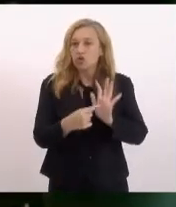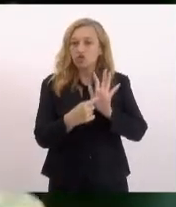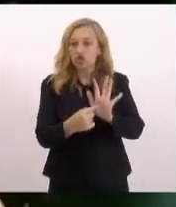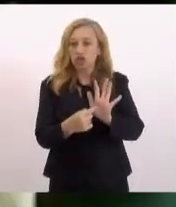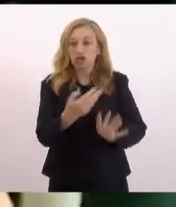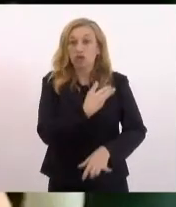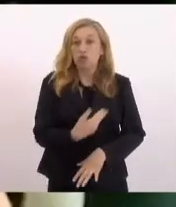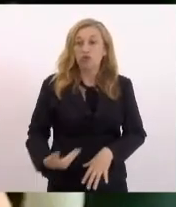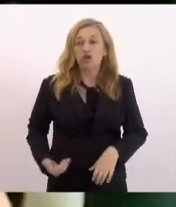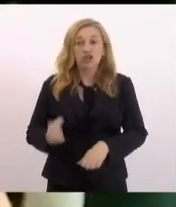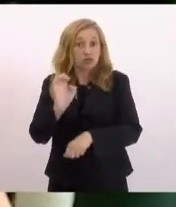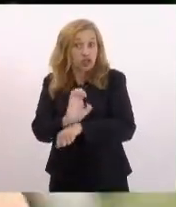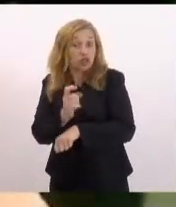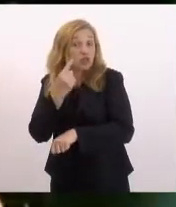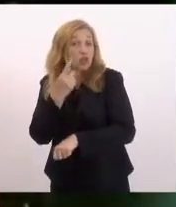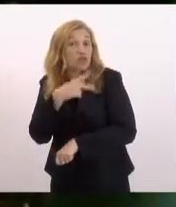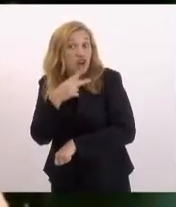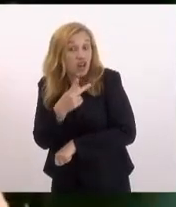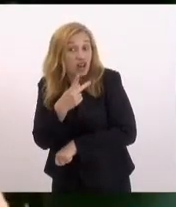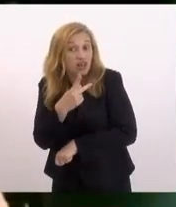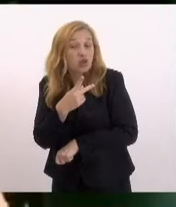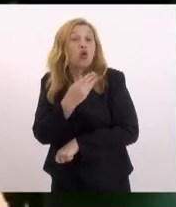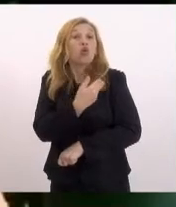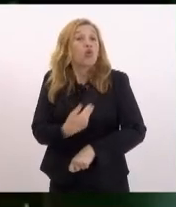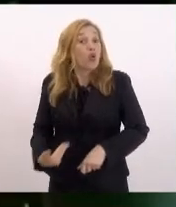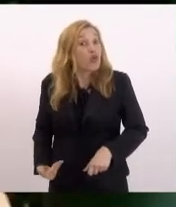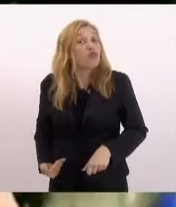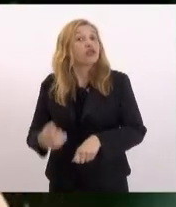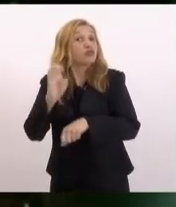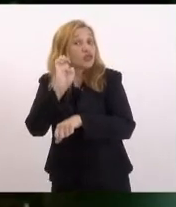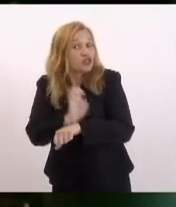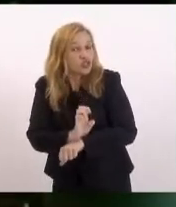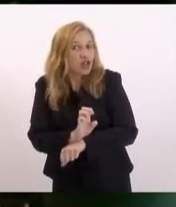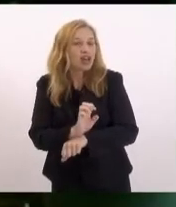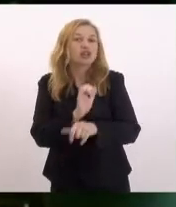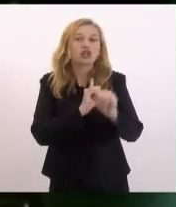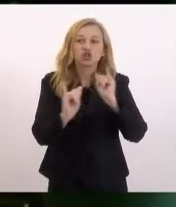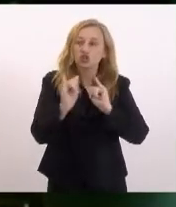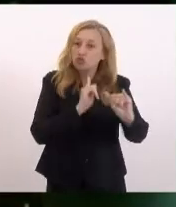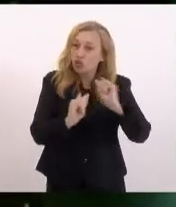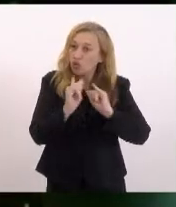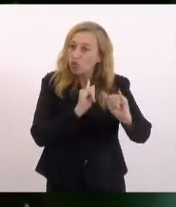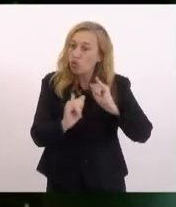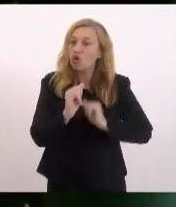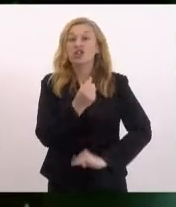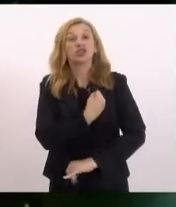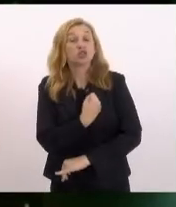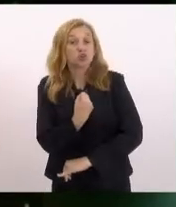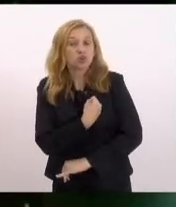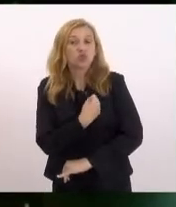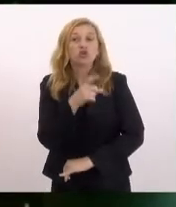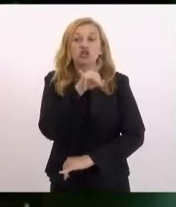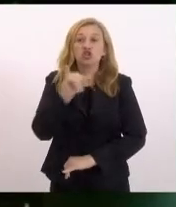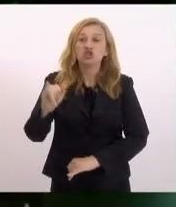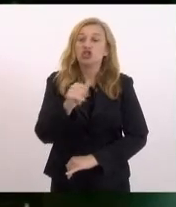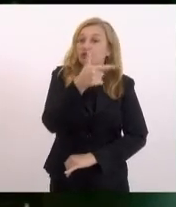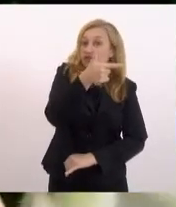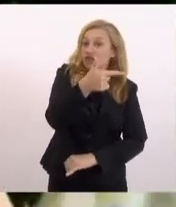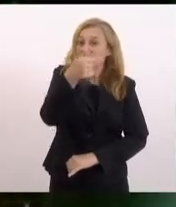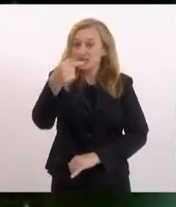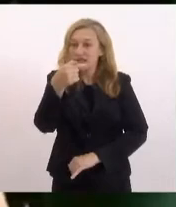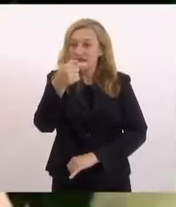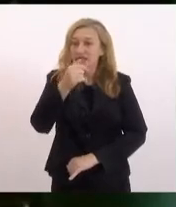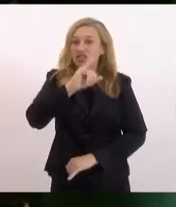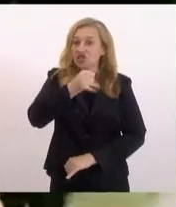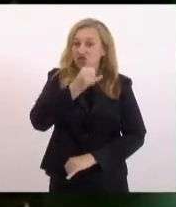governo do estado, estamos falando que foi o governo do estado que divulgou esses dados no dia 27 de